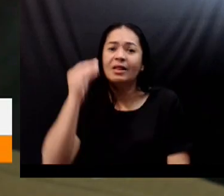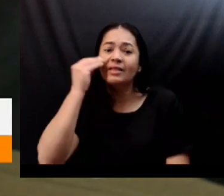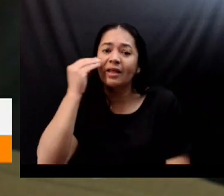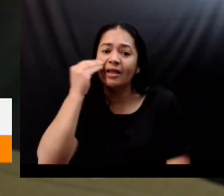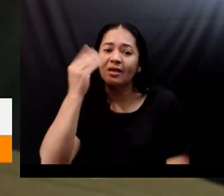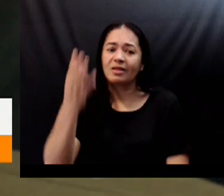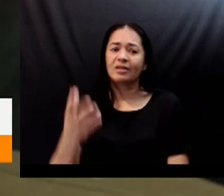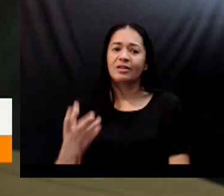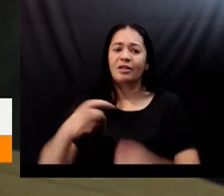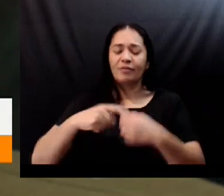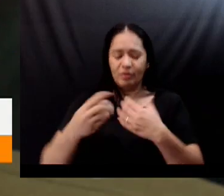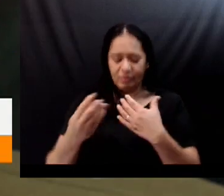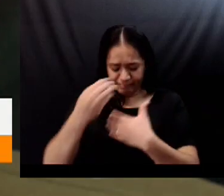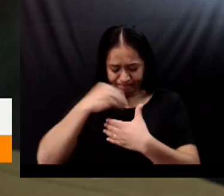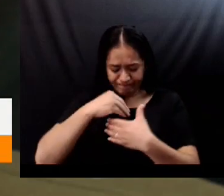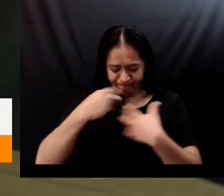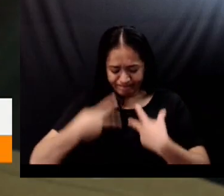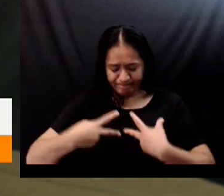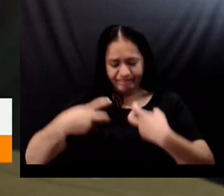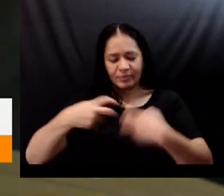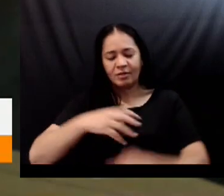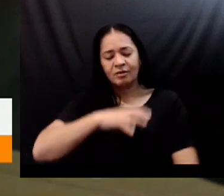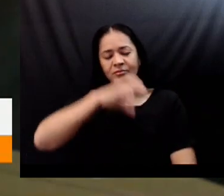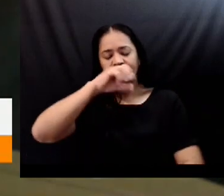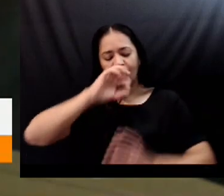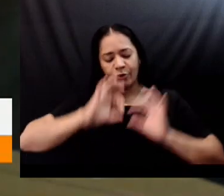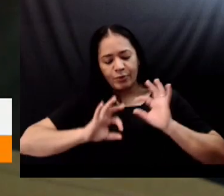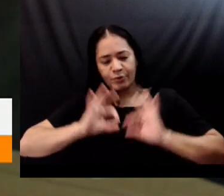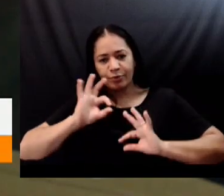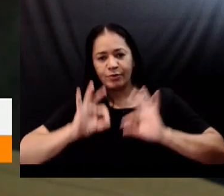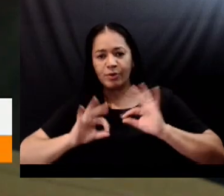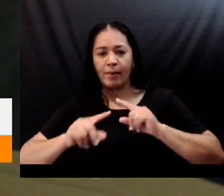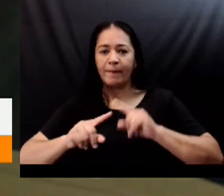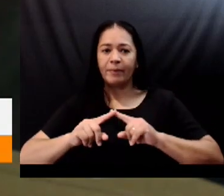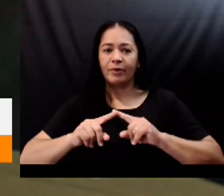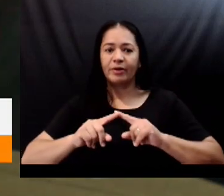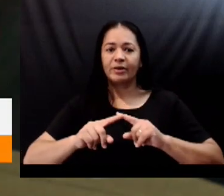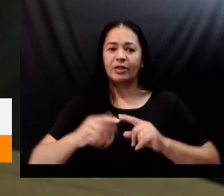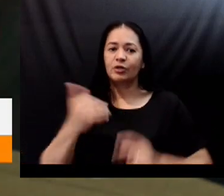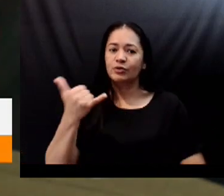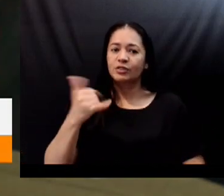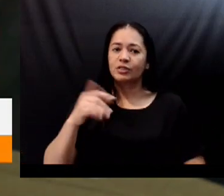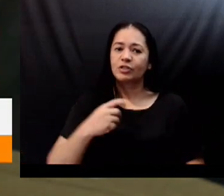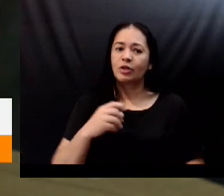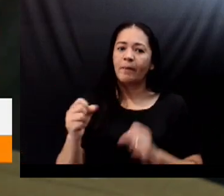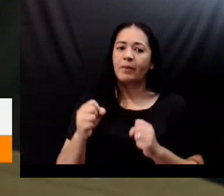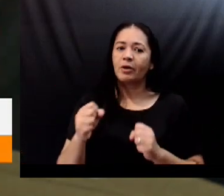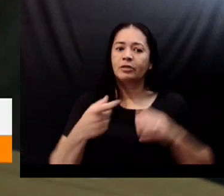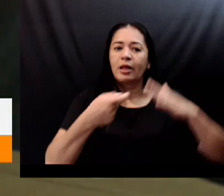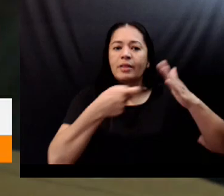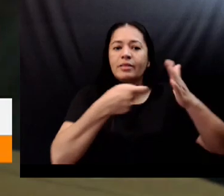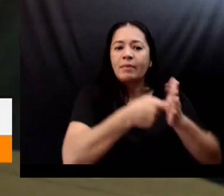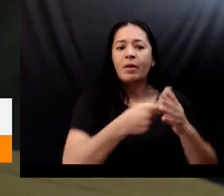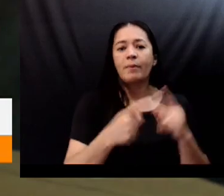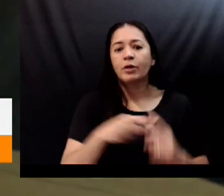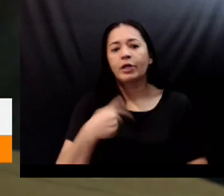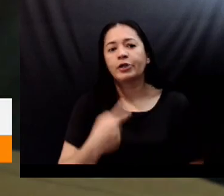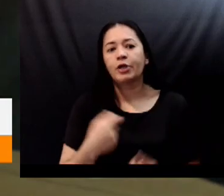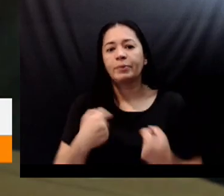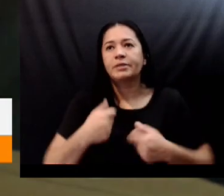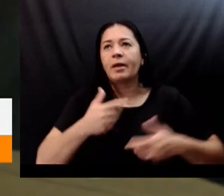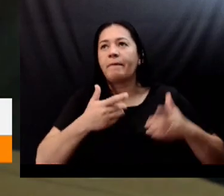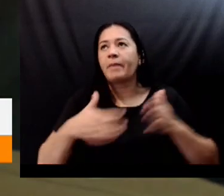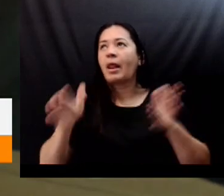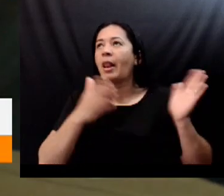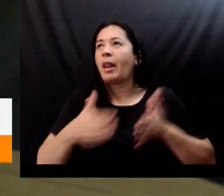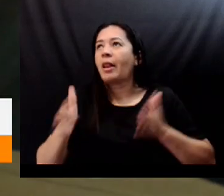si, respirar, se reorganizar, porque até o celular a gente bota na bateria, por que a gente tem que ficar trabalhando, tipo, né,